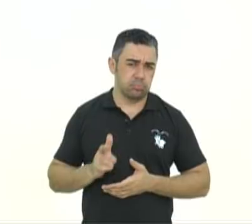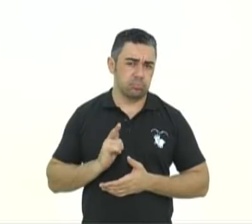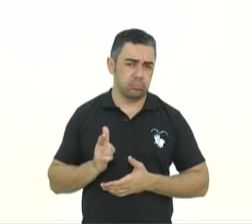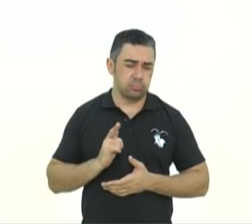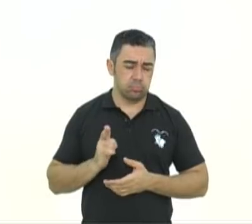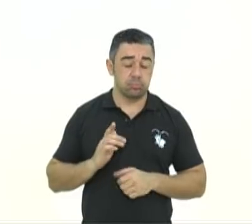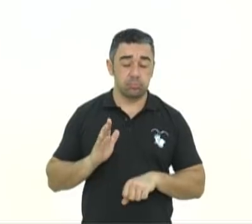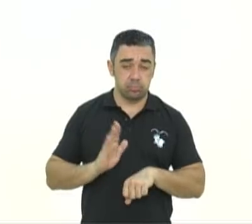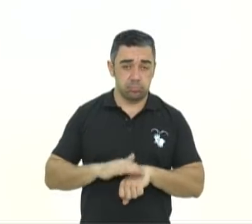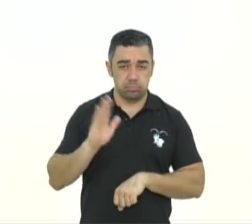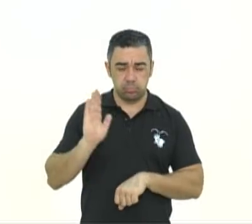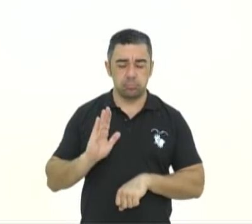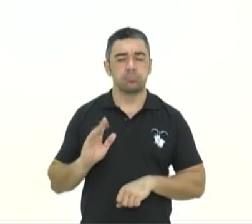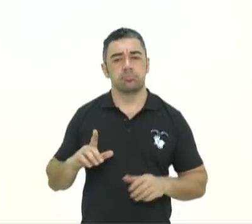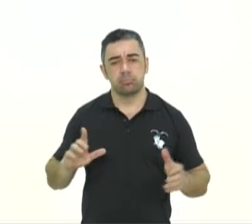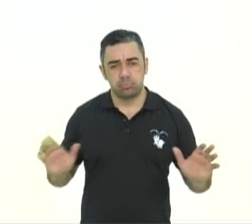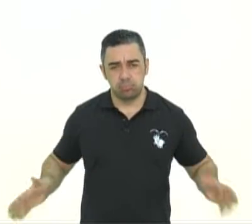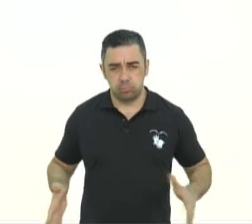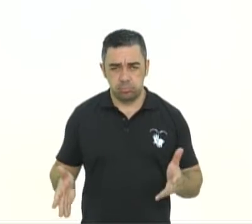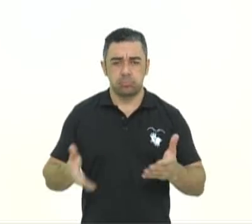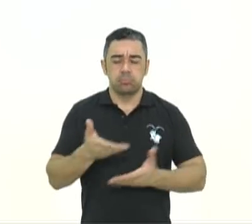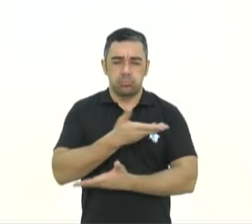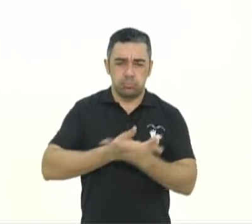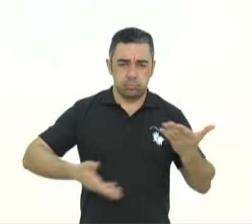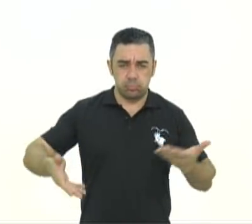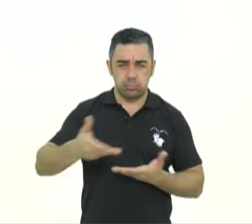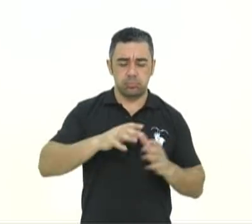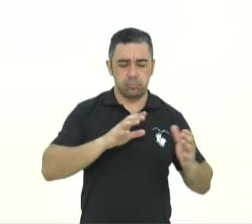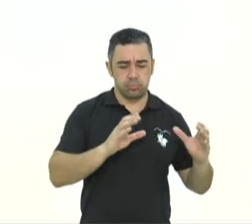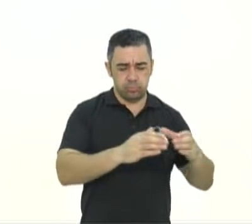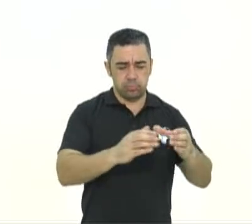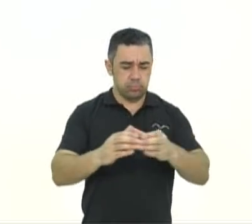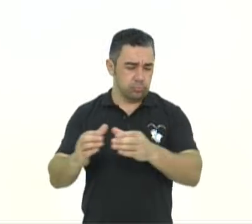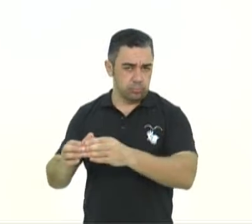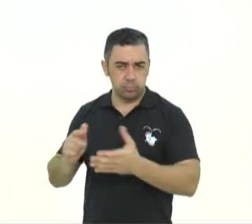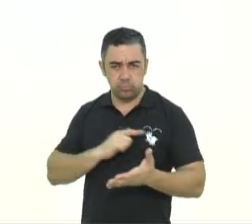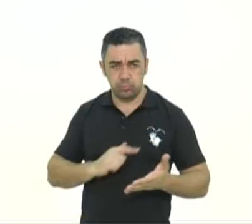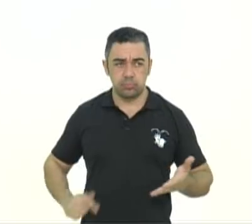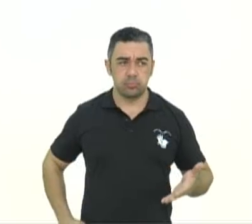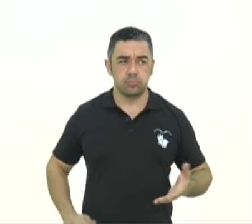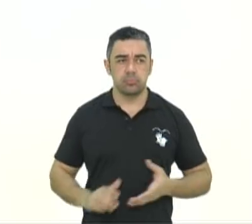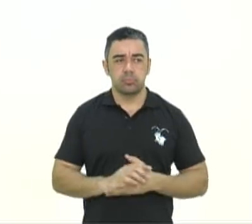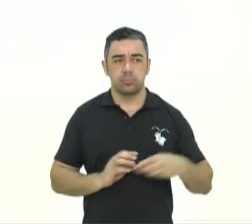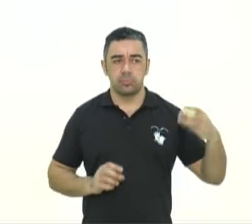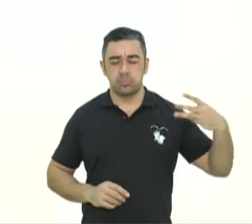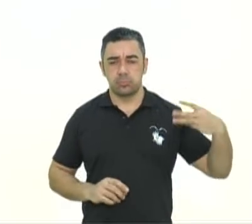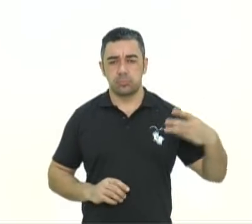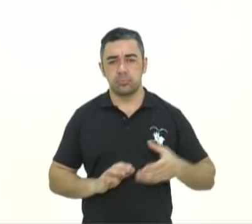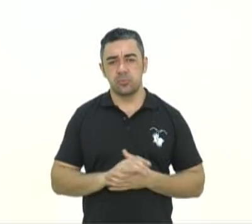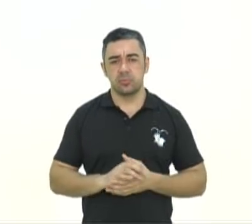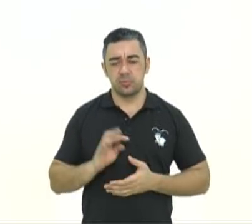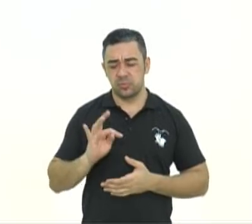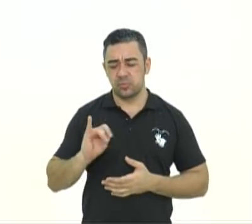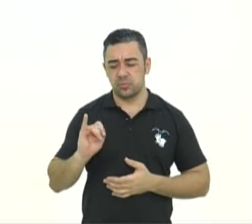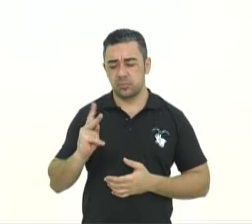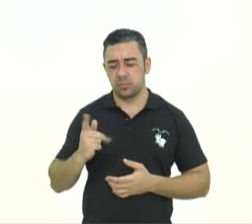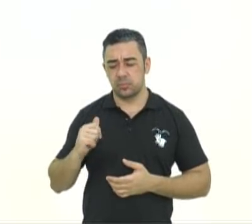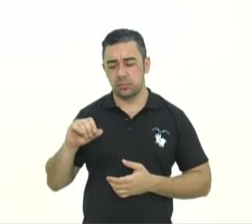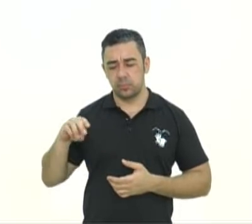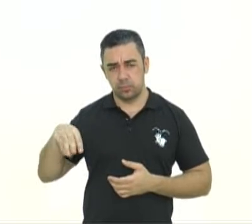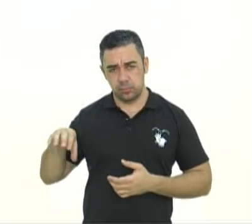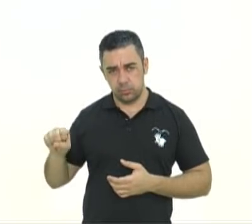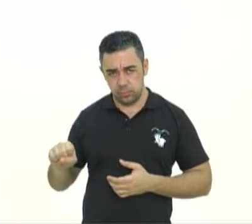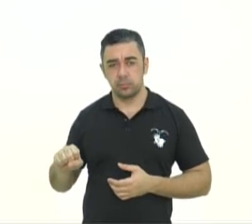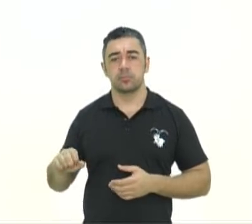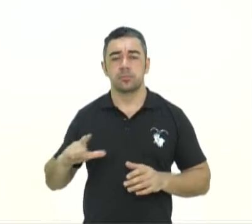de intensificar a cooperação entre os órgãos governamentais. E o terceiro, tínhamos